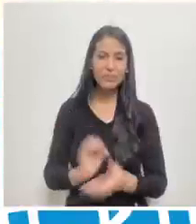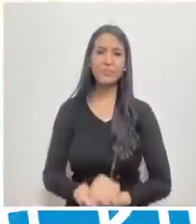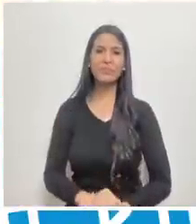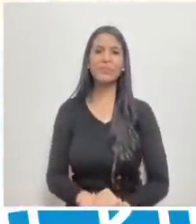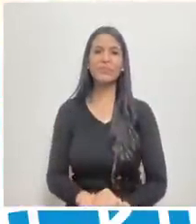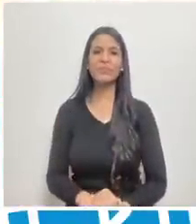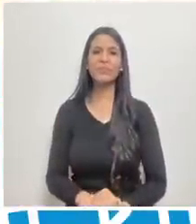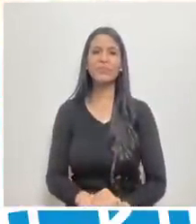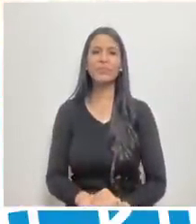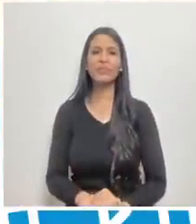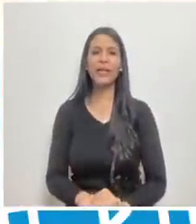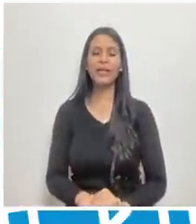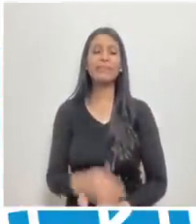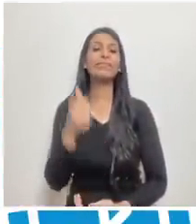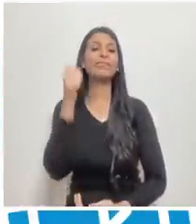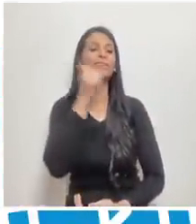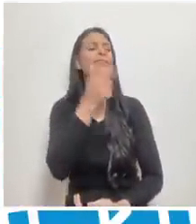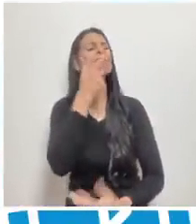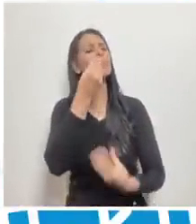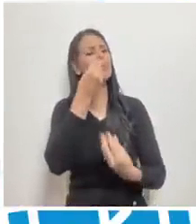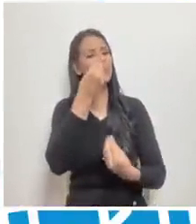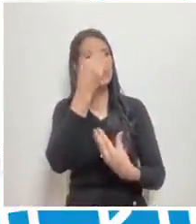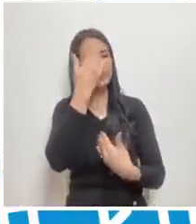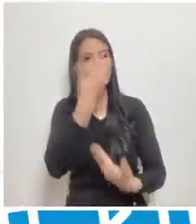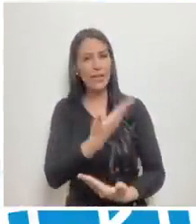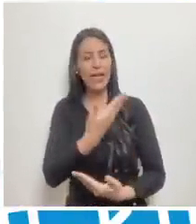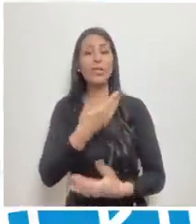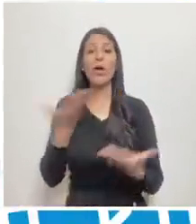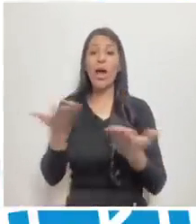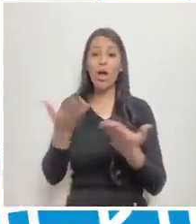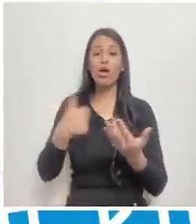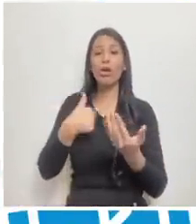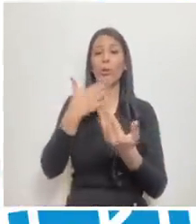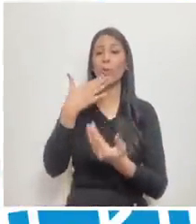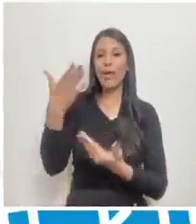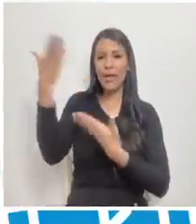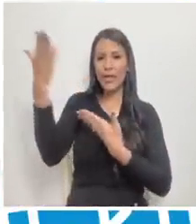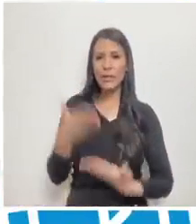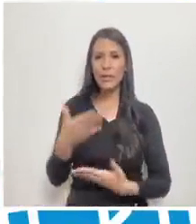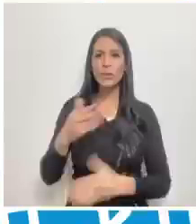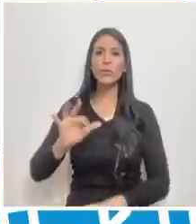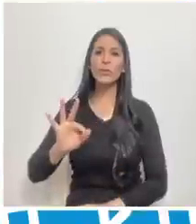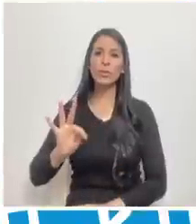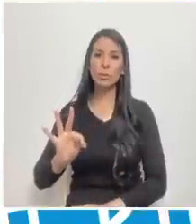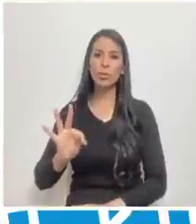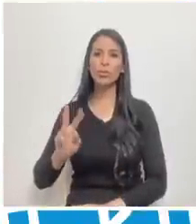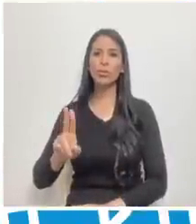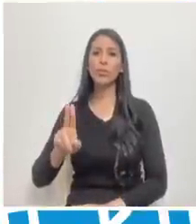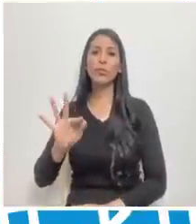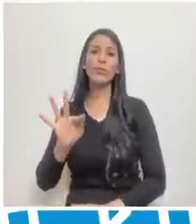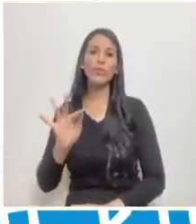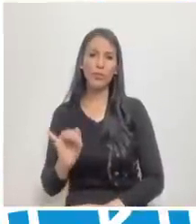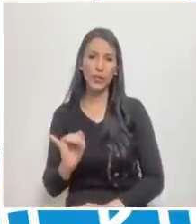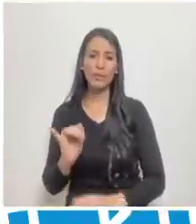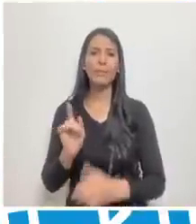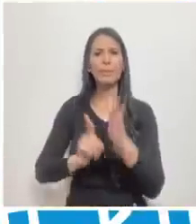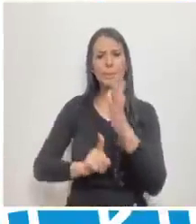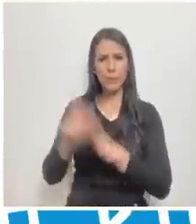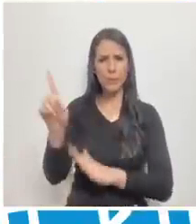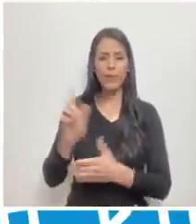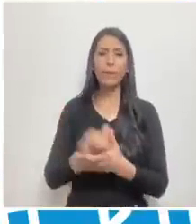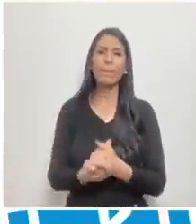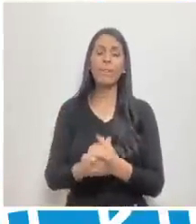Muito bem, Nilma. Eu passo, então, para o Tufi. Professor Tufi, a mudança do formato amostral para o